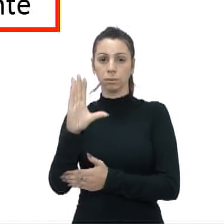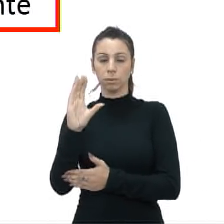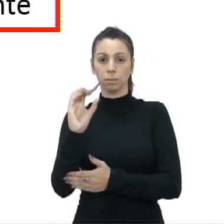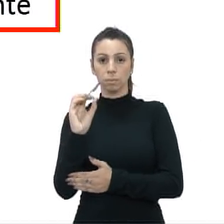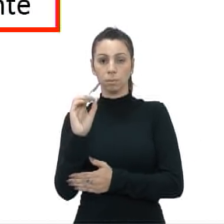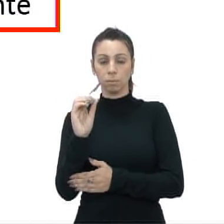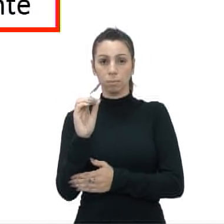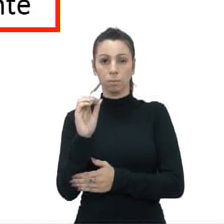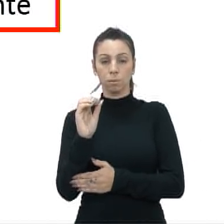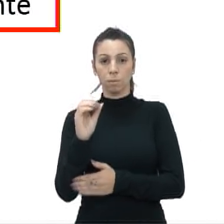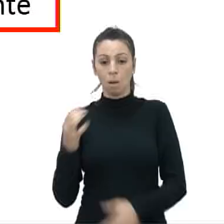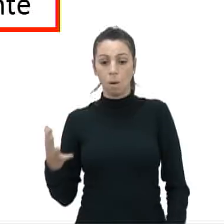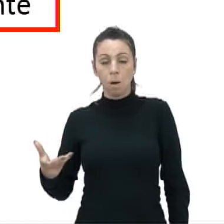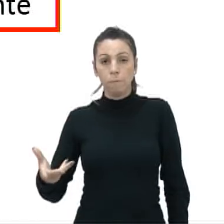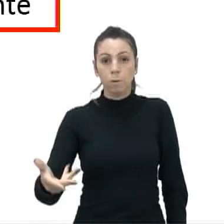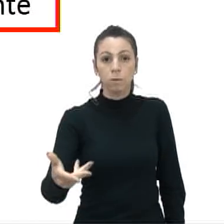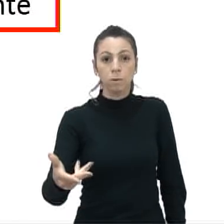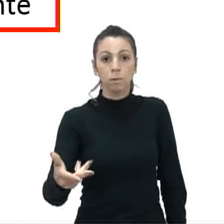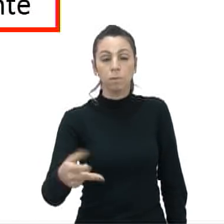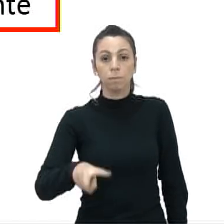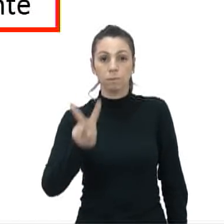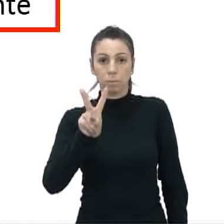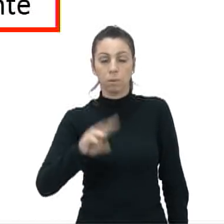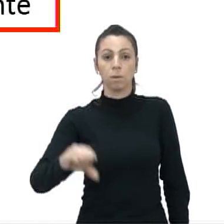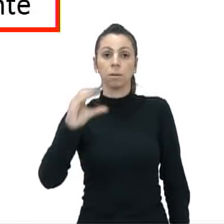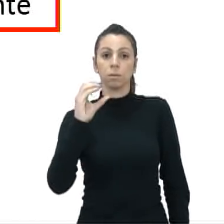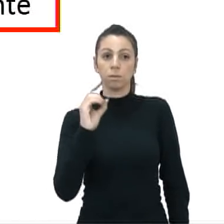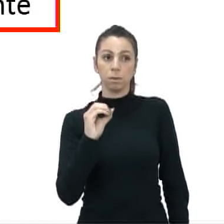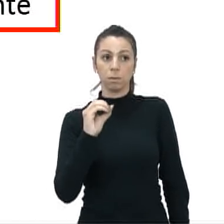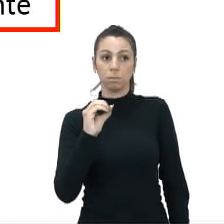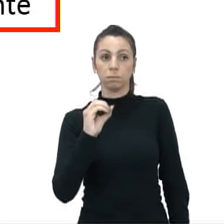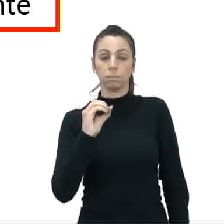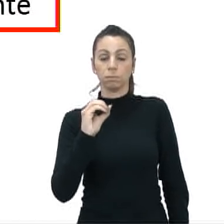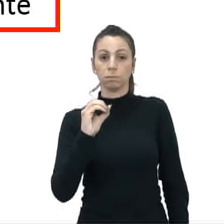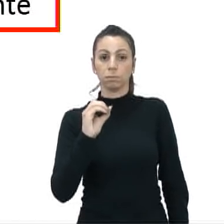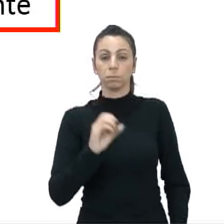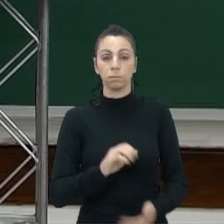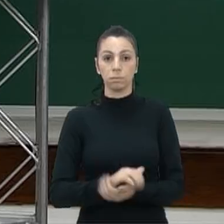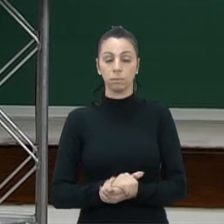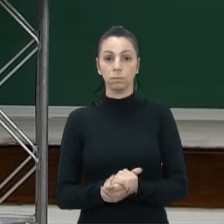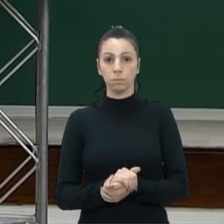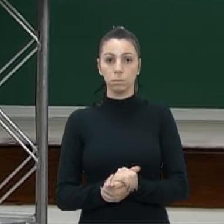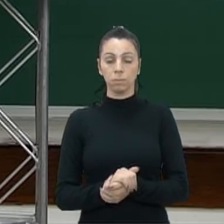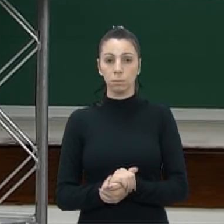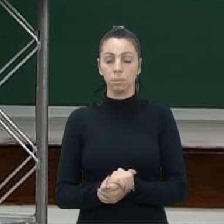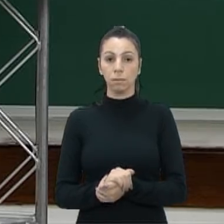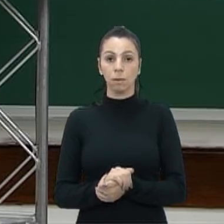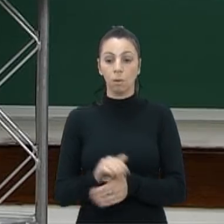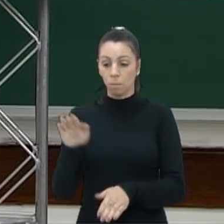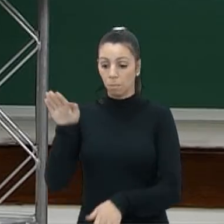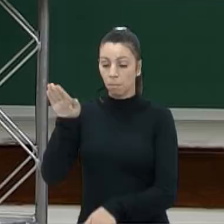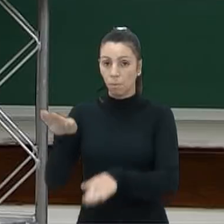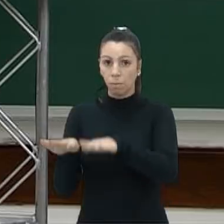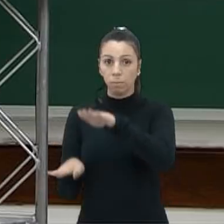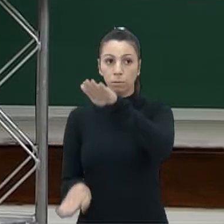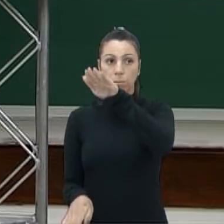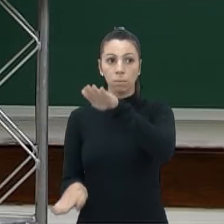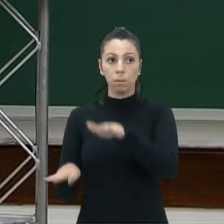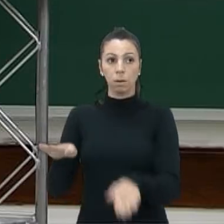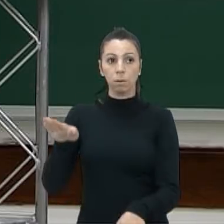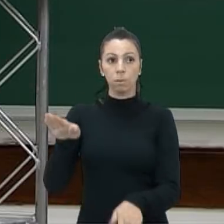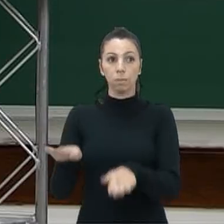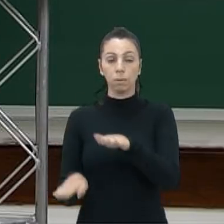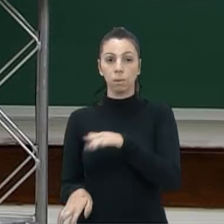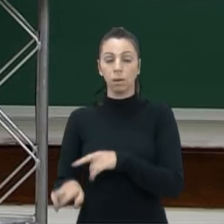zero, ou o chamado dinâmico, o famoso movimento retilíneo e uniforme. Isso significa que nós